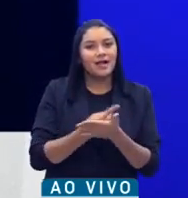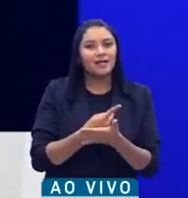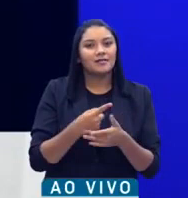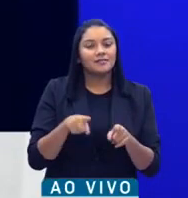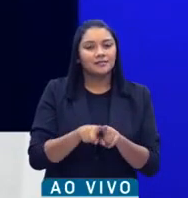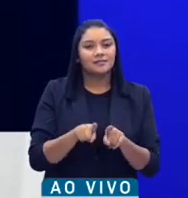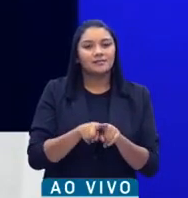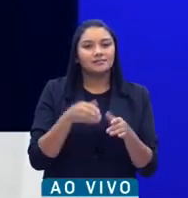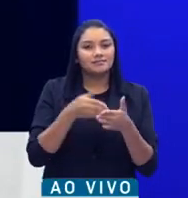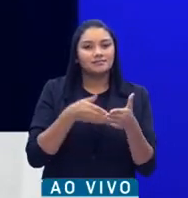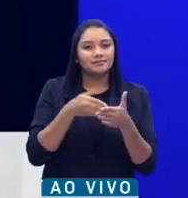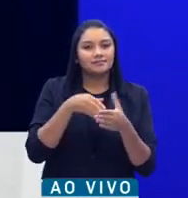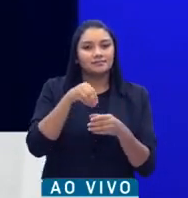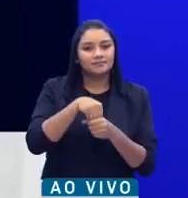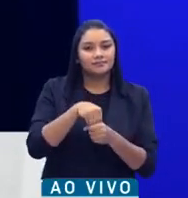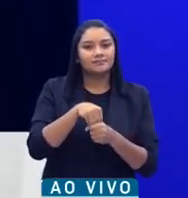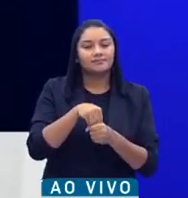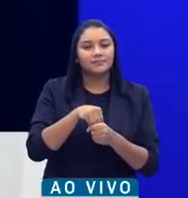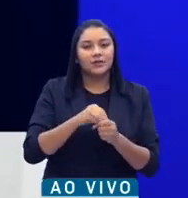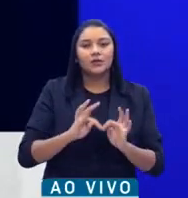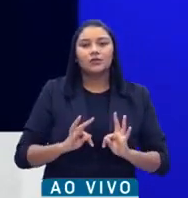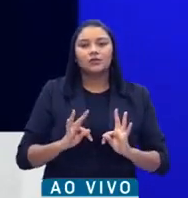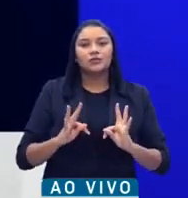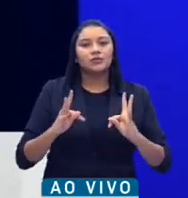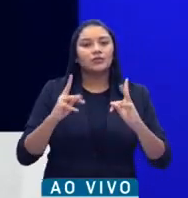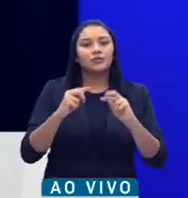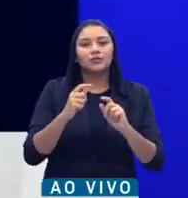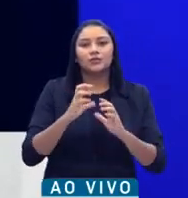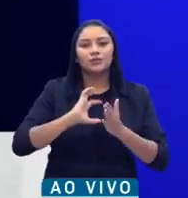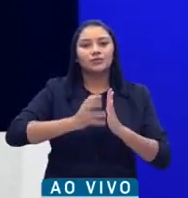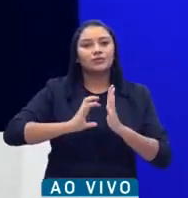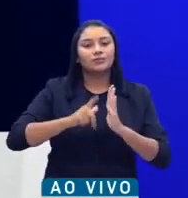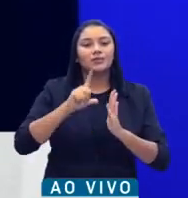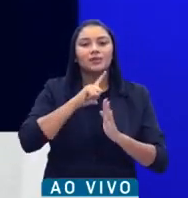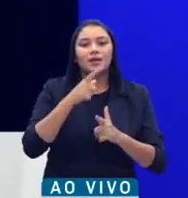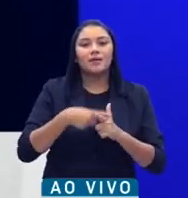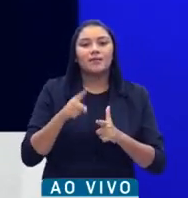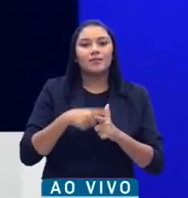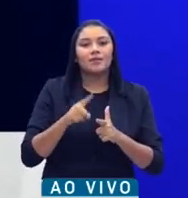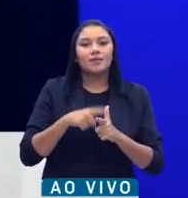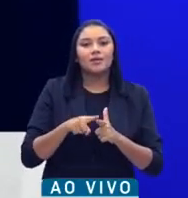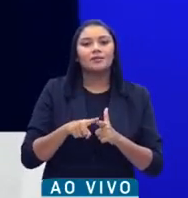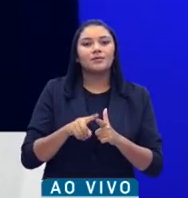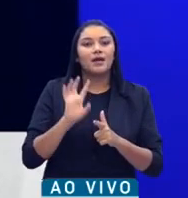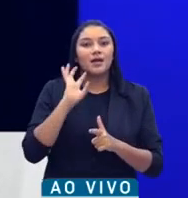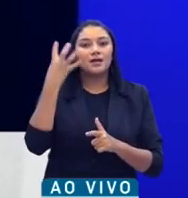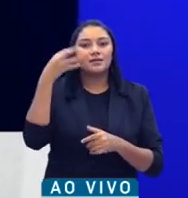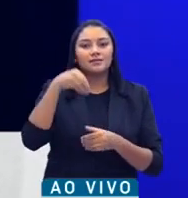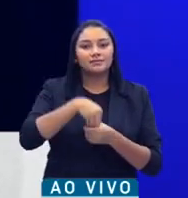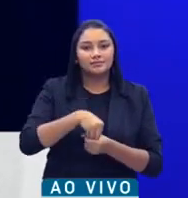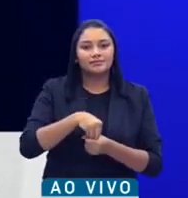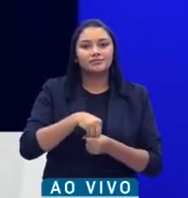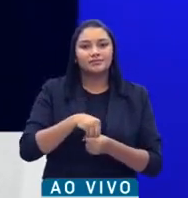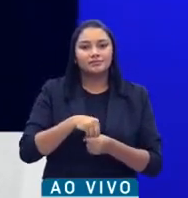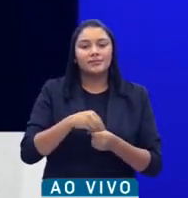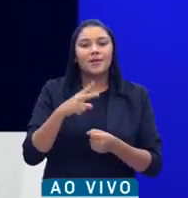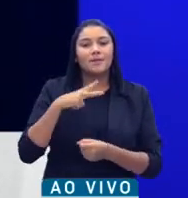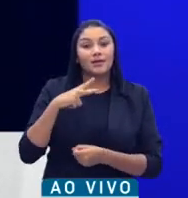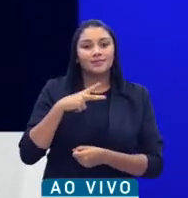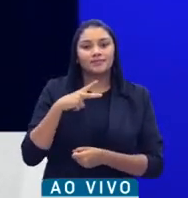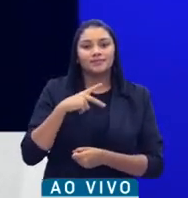deturpada os problemas internos. Todos os partidos políticos eles têm problemas, e esses problemas eles são resolvidos internamente. Não